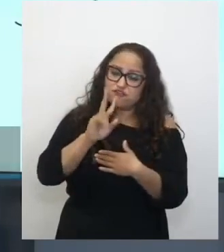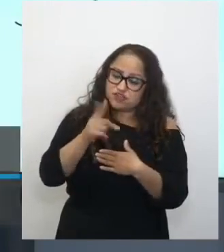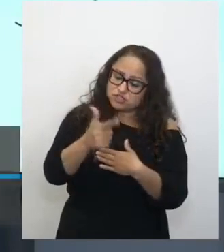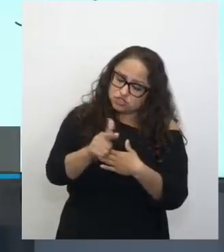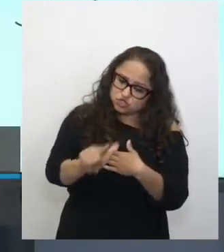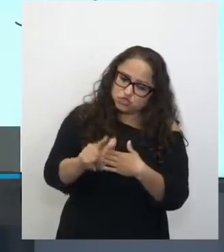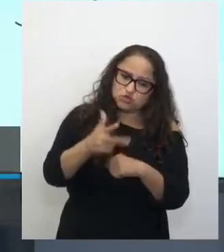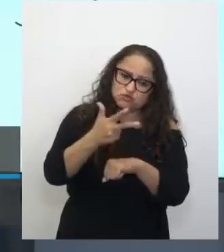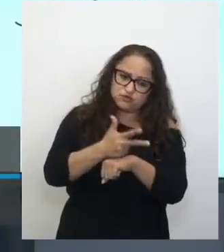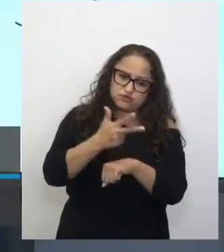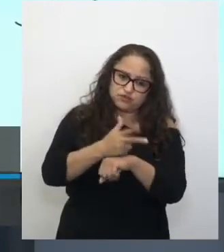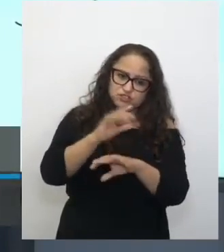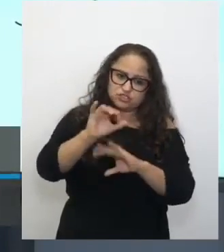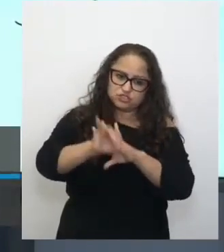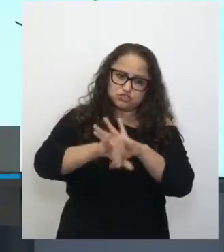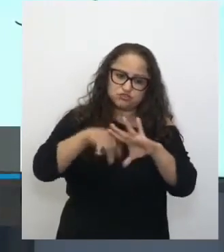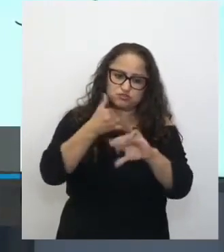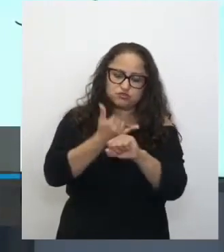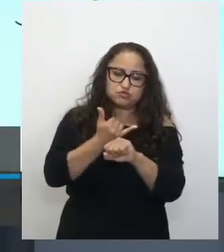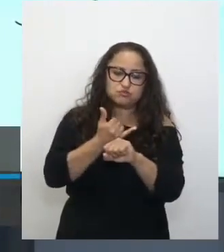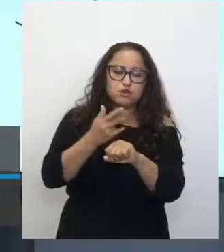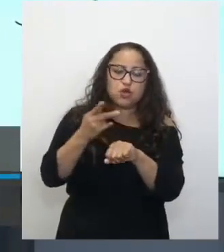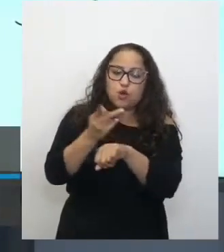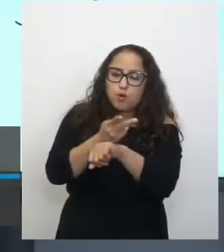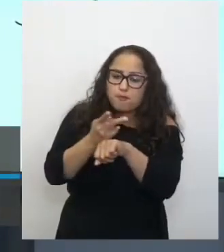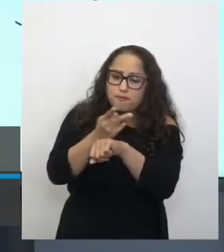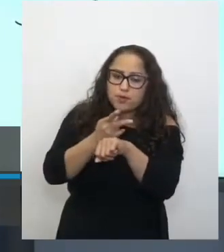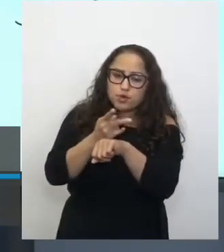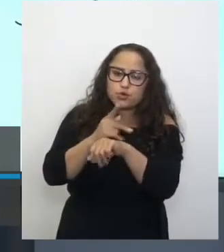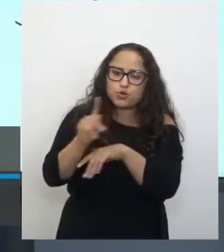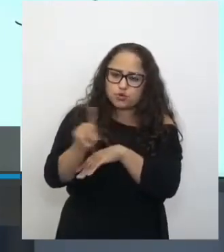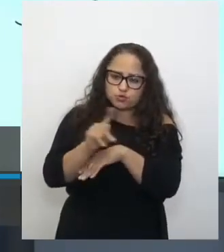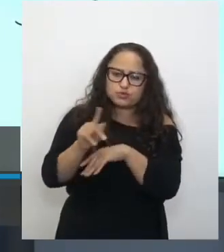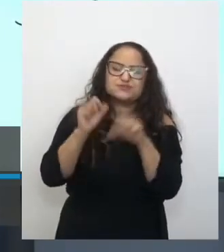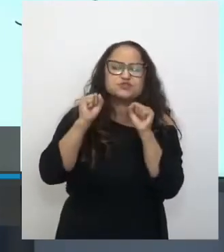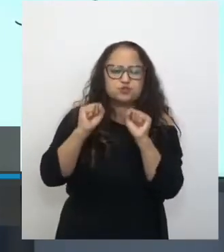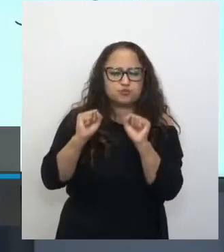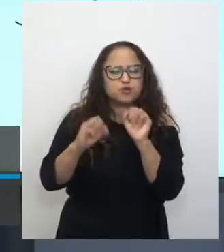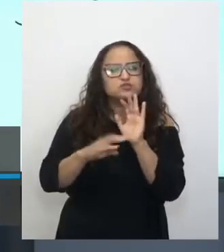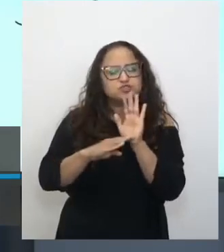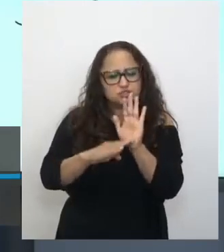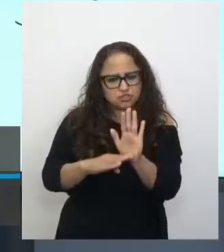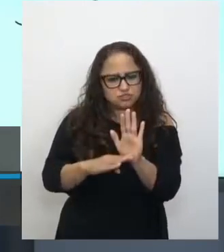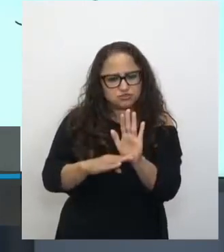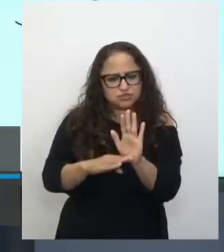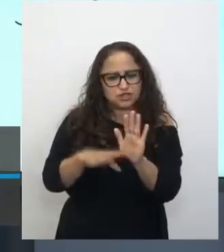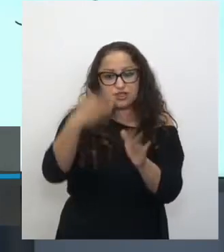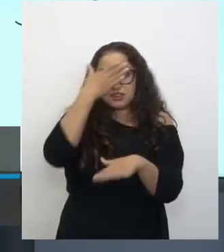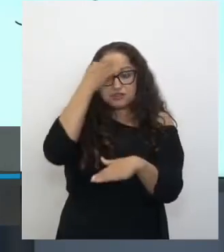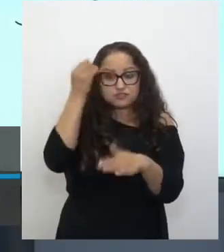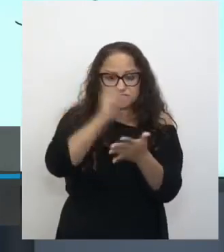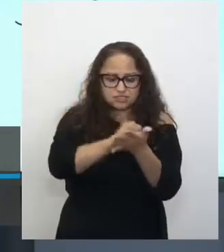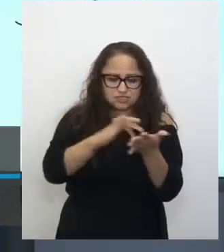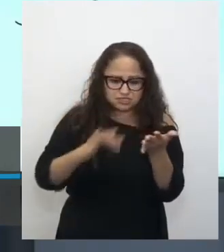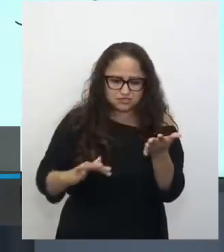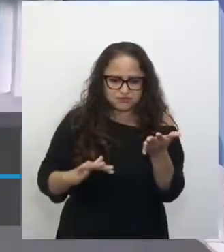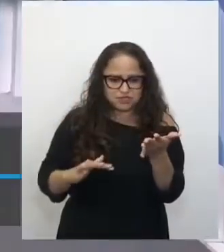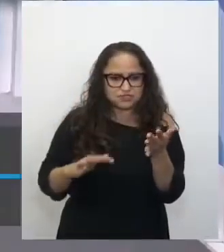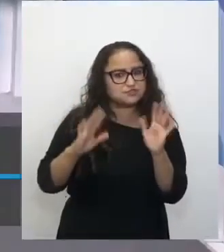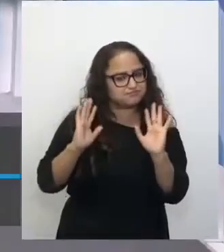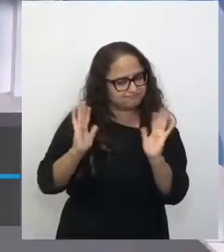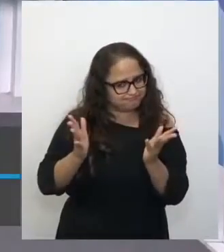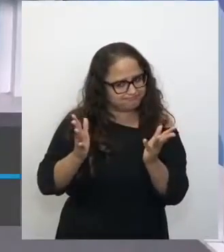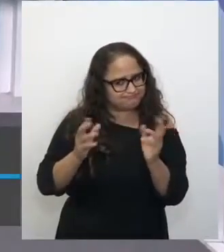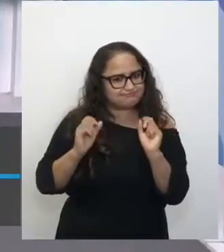vídeo lá no YouTube ou procure seu professor que pode tentar te ajudar um pouquinho mais ok Não esqueça da tarefa certo